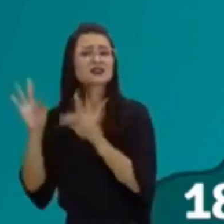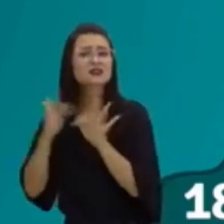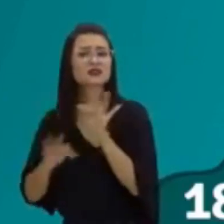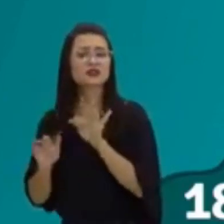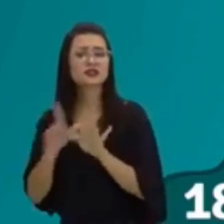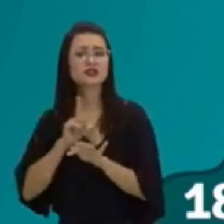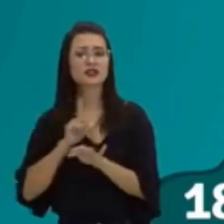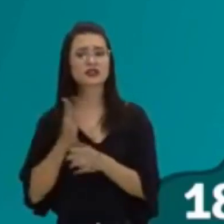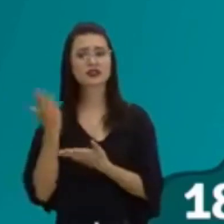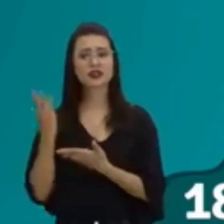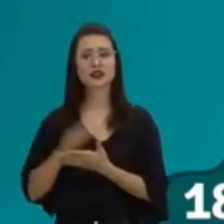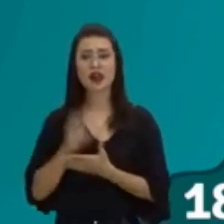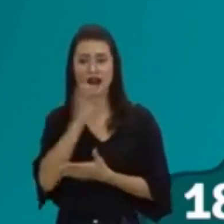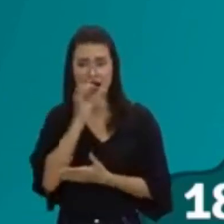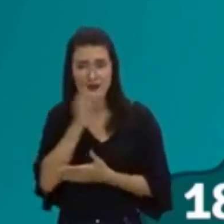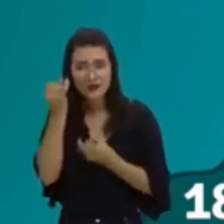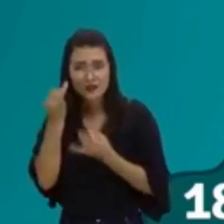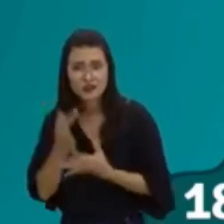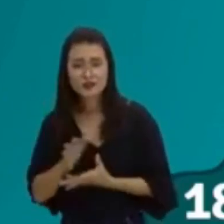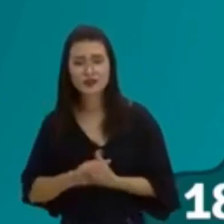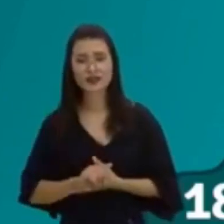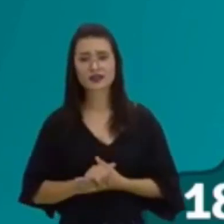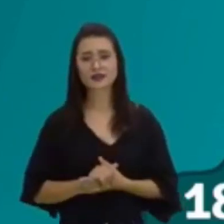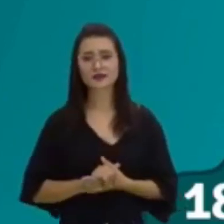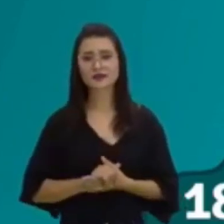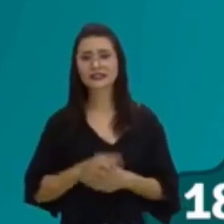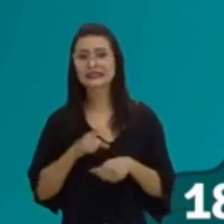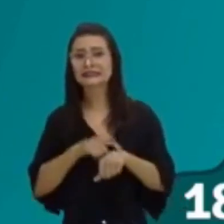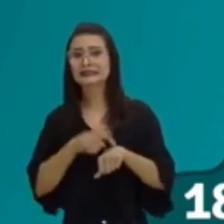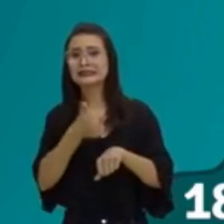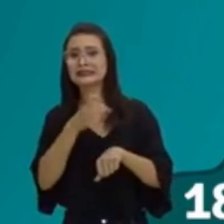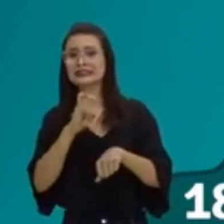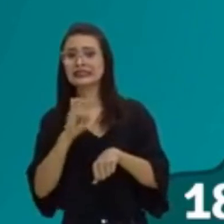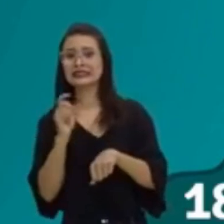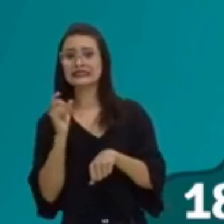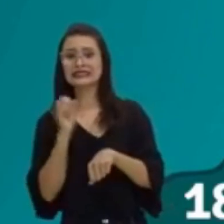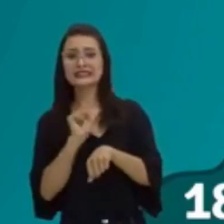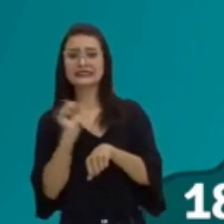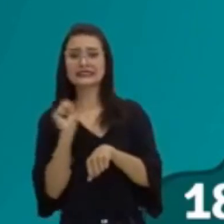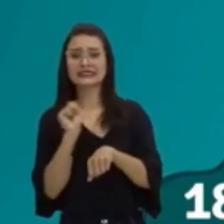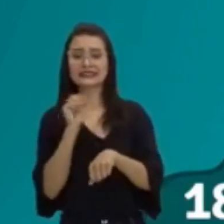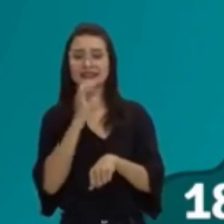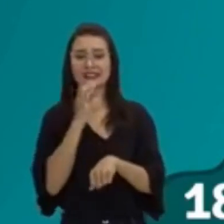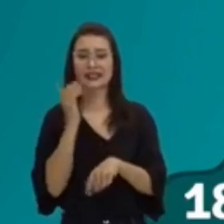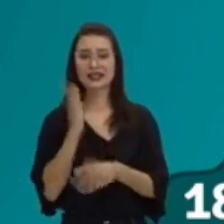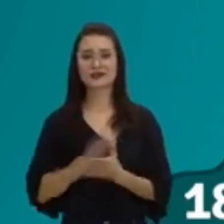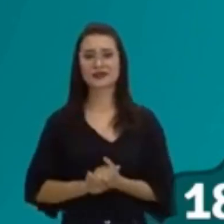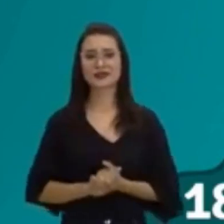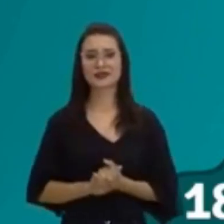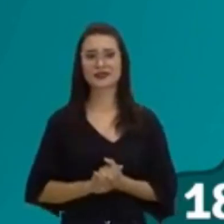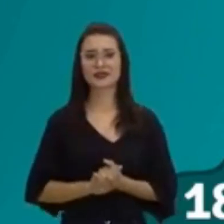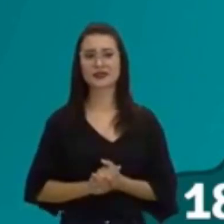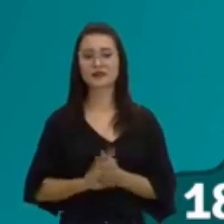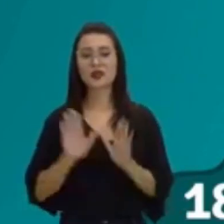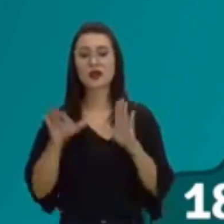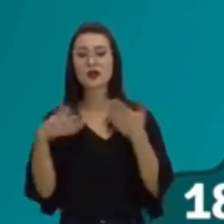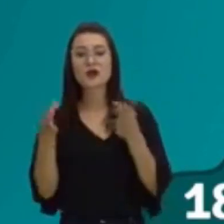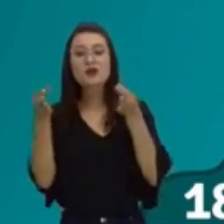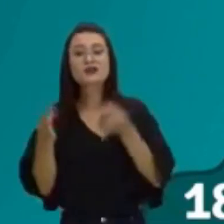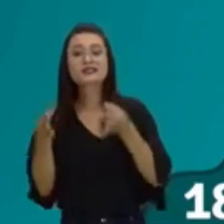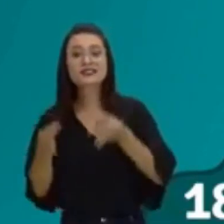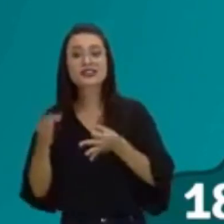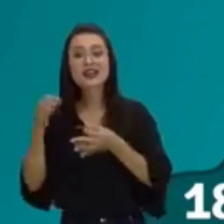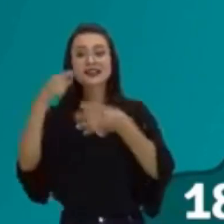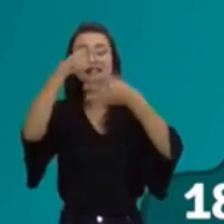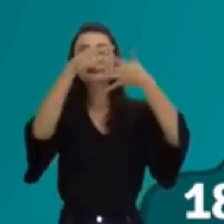lá, rapidinho, será que dá tempo? Rapidinho aí, 15 segundos. Fala aí, professor Charles Massa. Qual é a correta? É